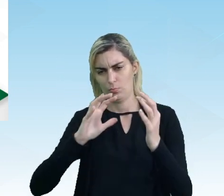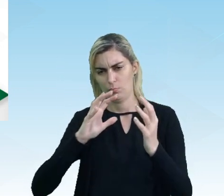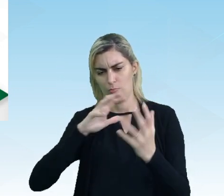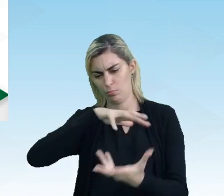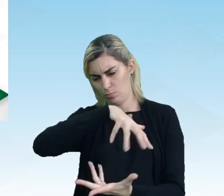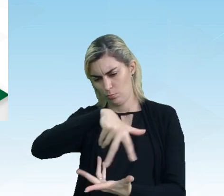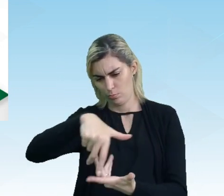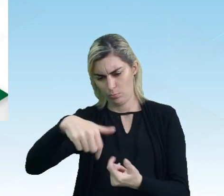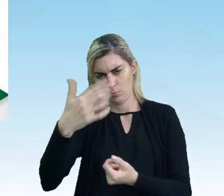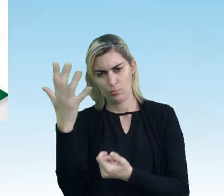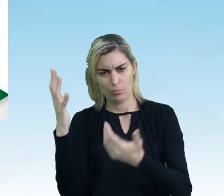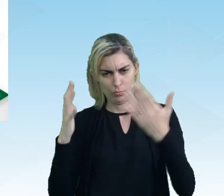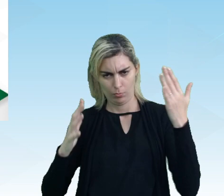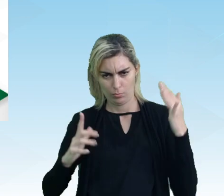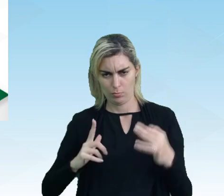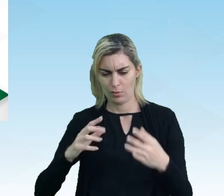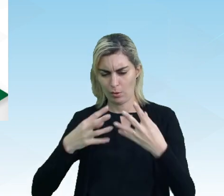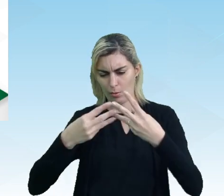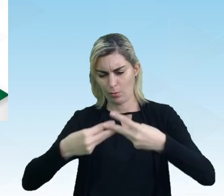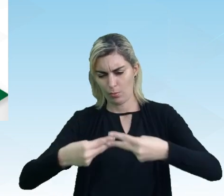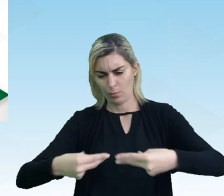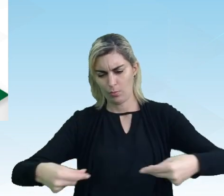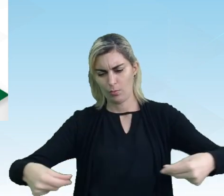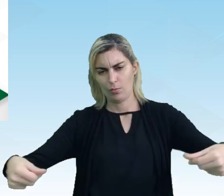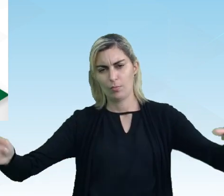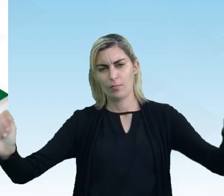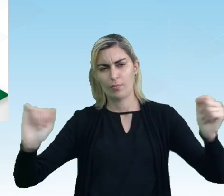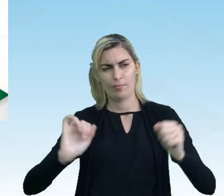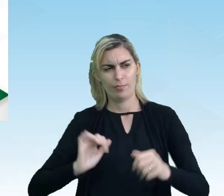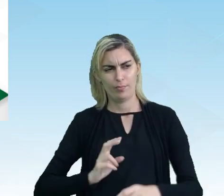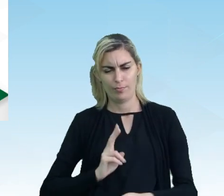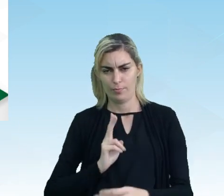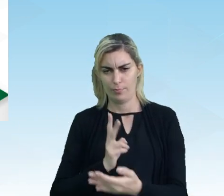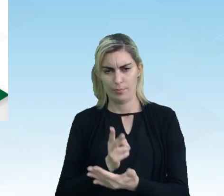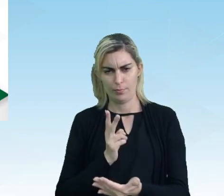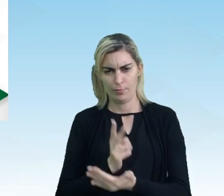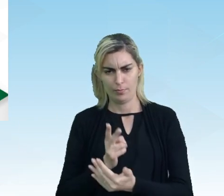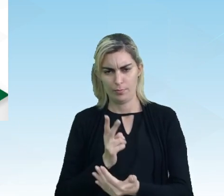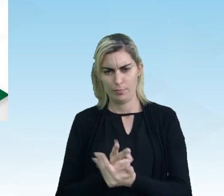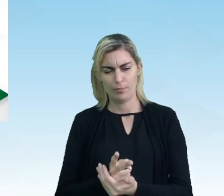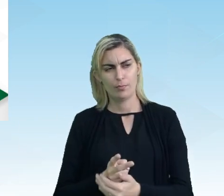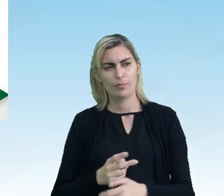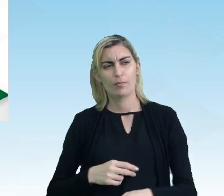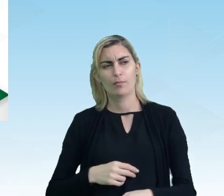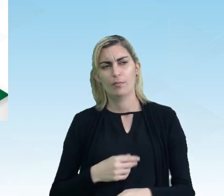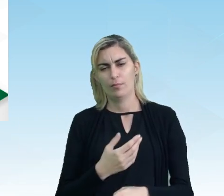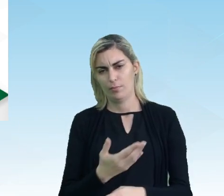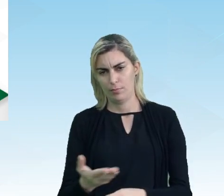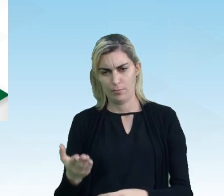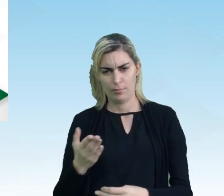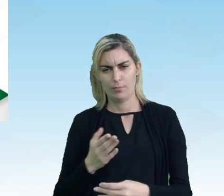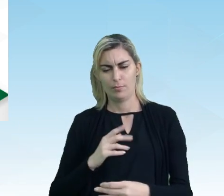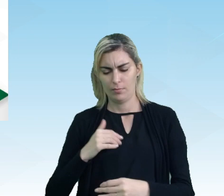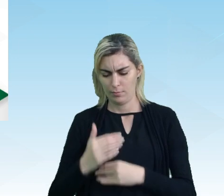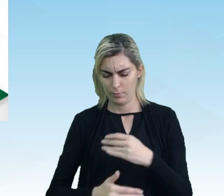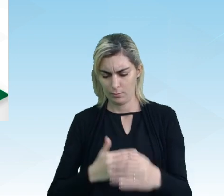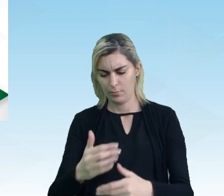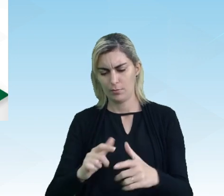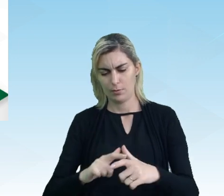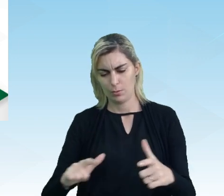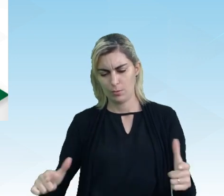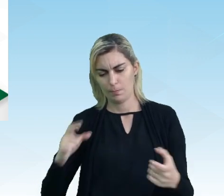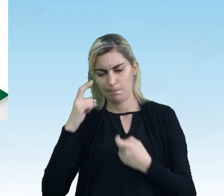biofísico ele está a ser degradado, por vezes, de forma permanente. E é cada vez maior